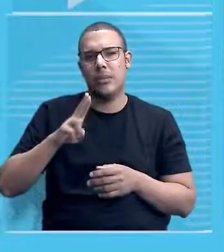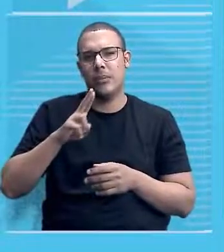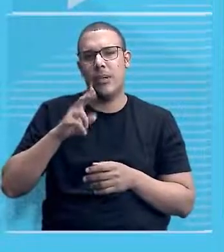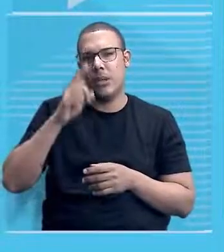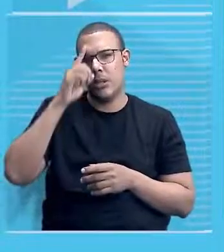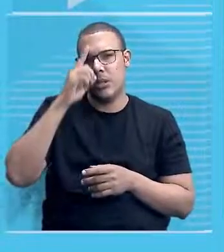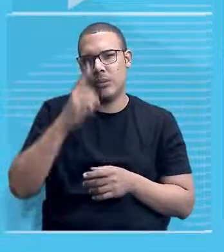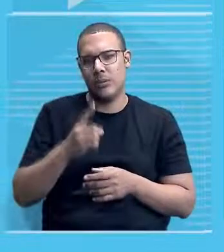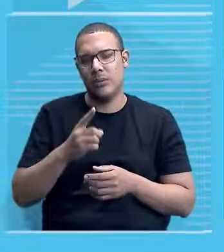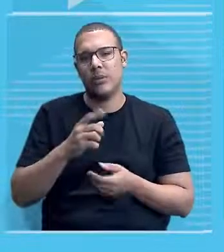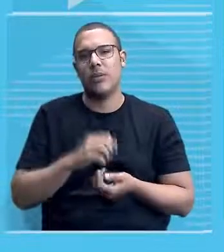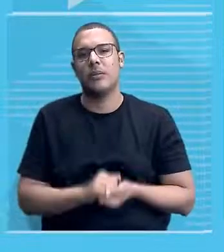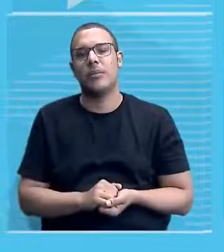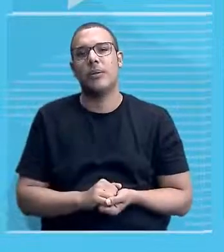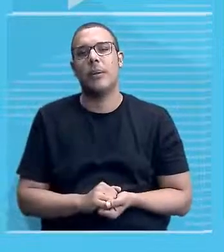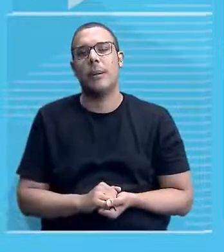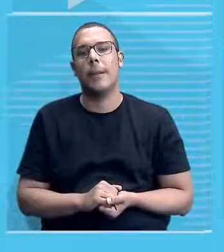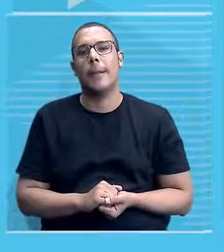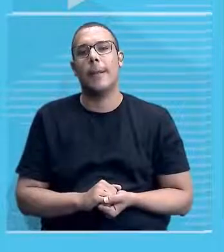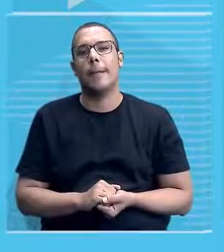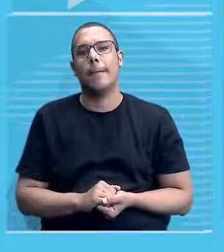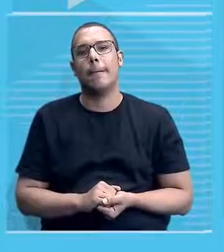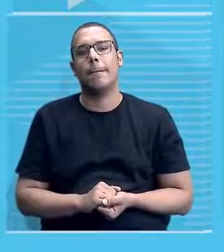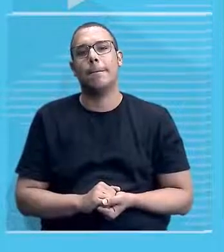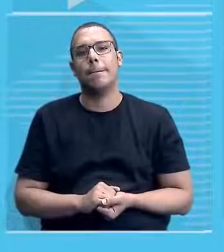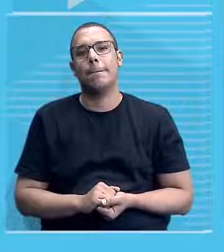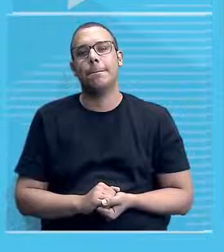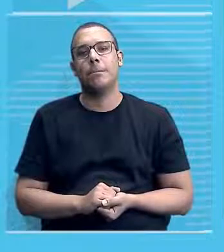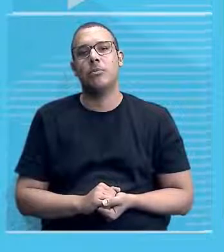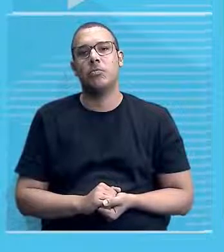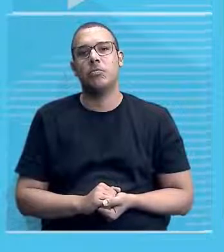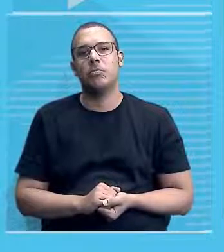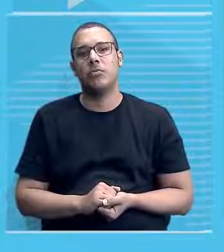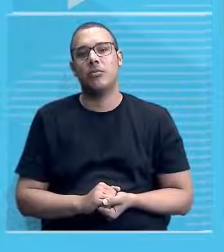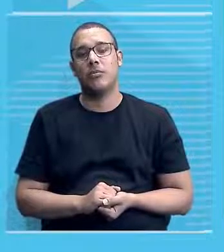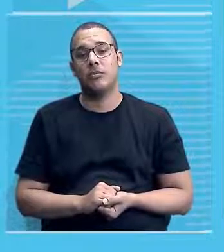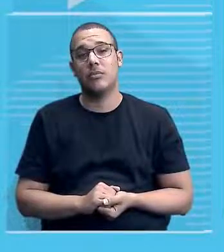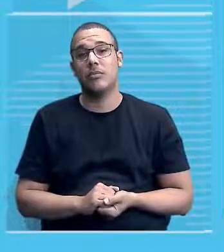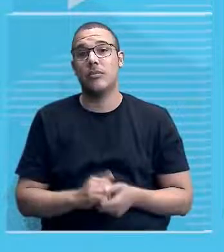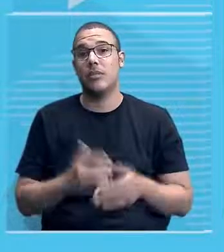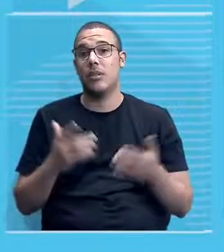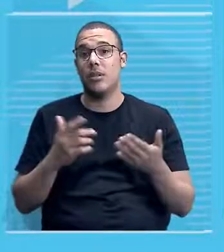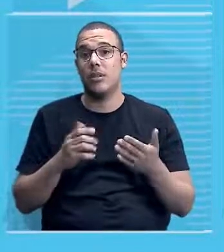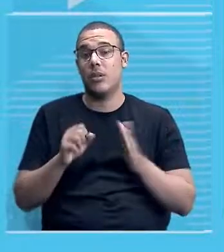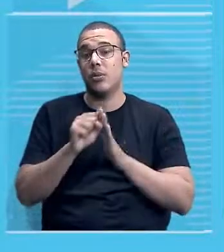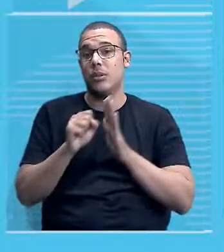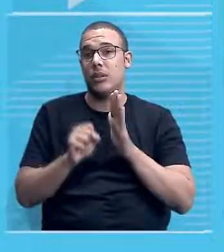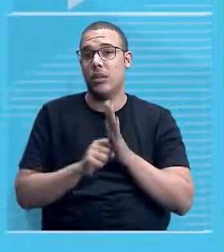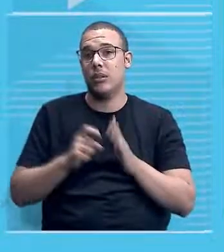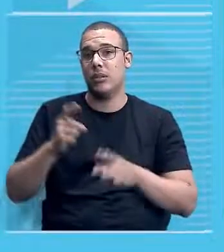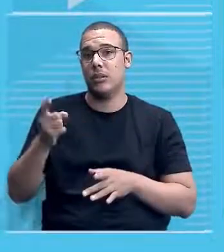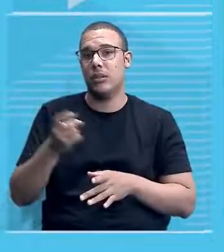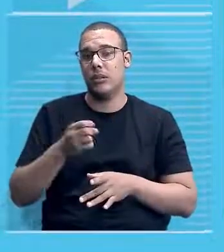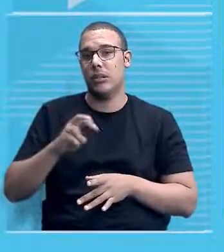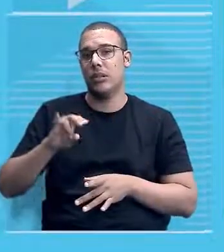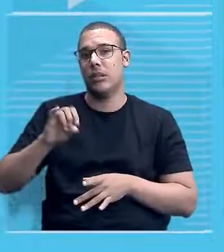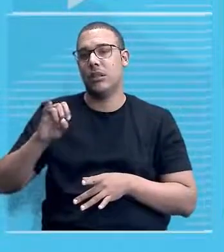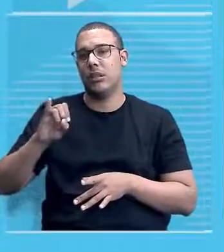dos Engenhos né interessante né mas já estamos agora no século 18